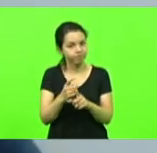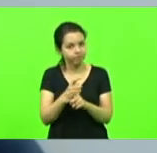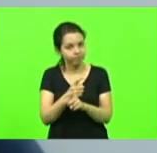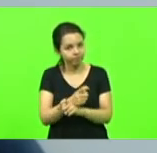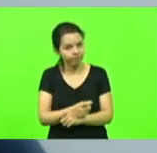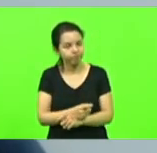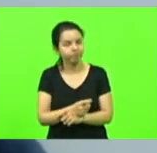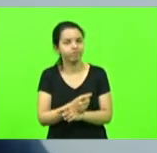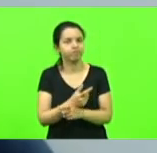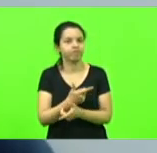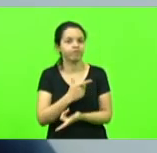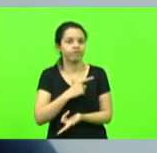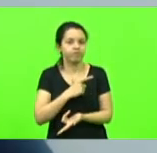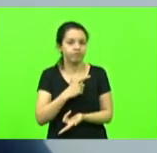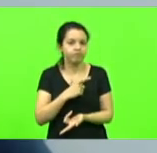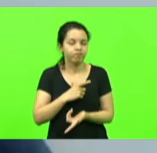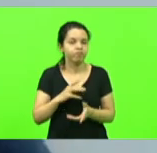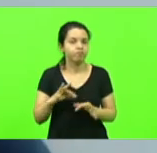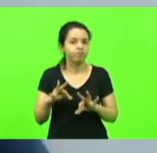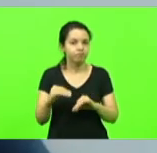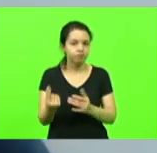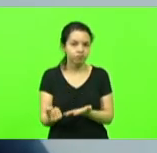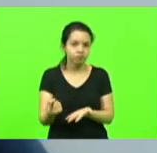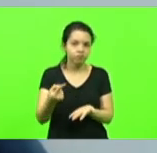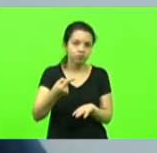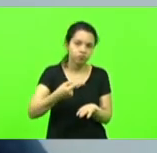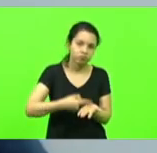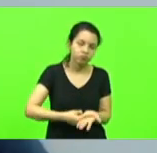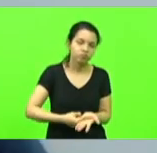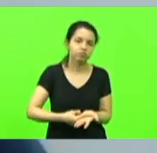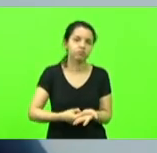encontradas e de todo o compromisso que tem diante